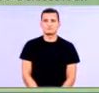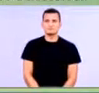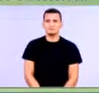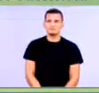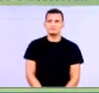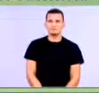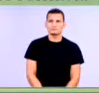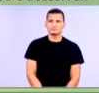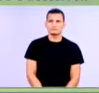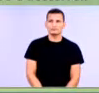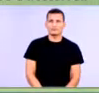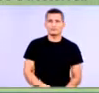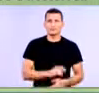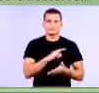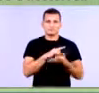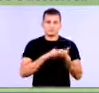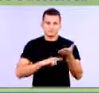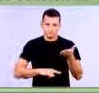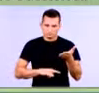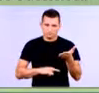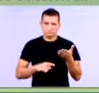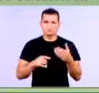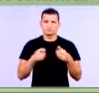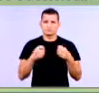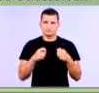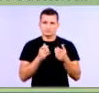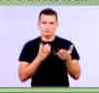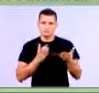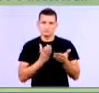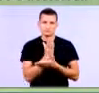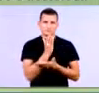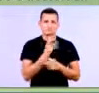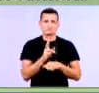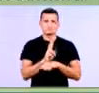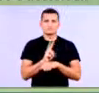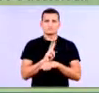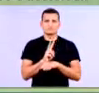documento que deve ser aprovado pela gerência.